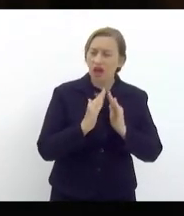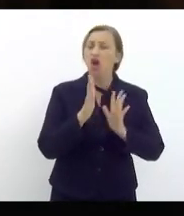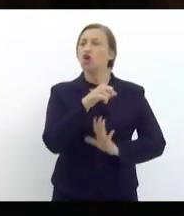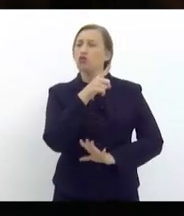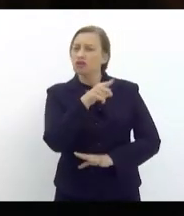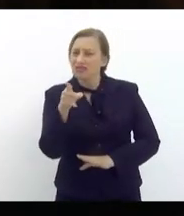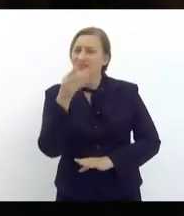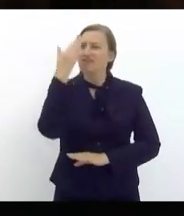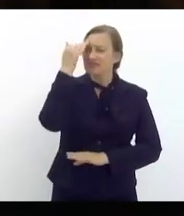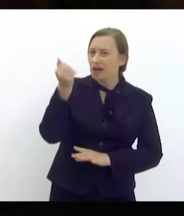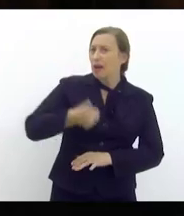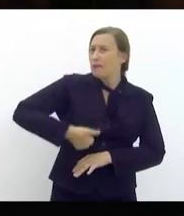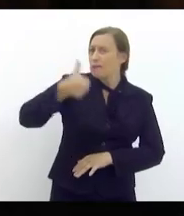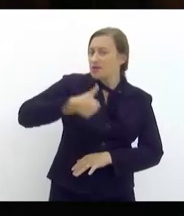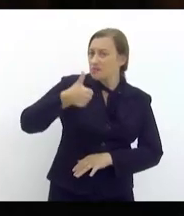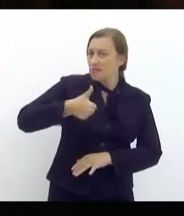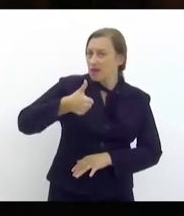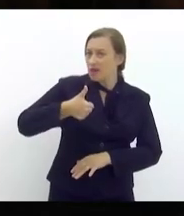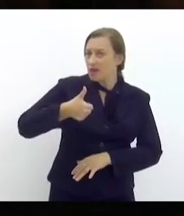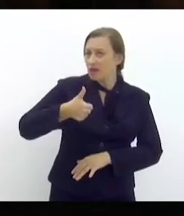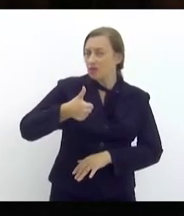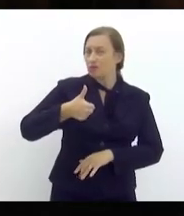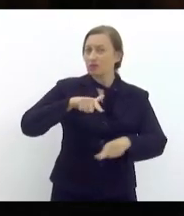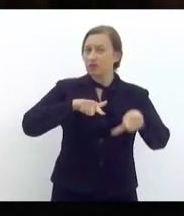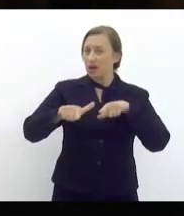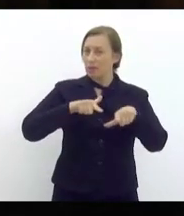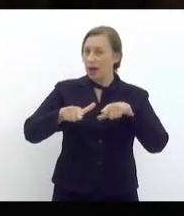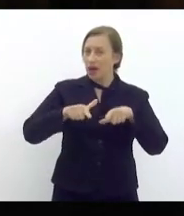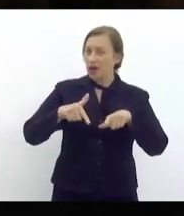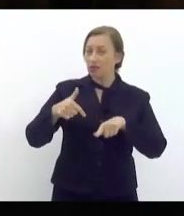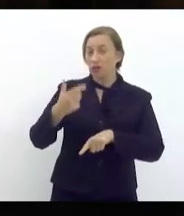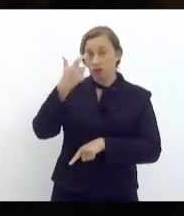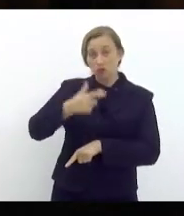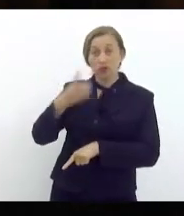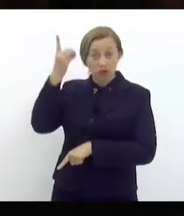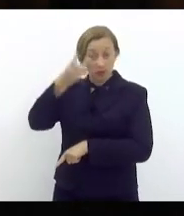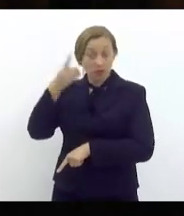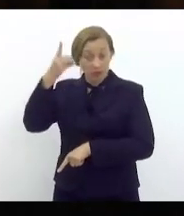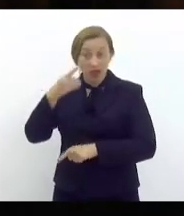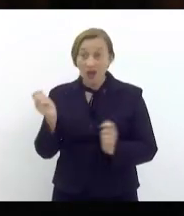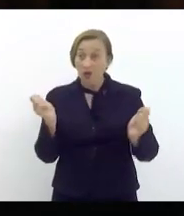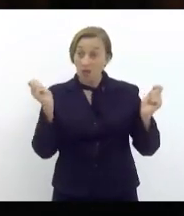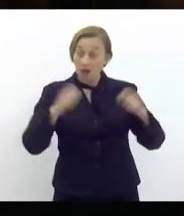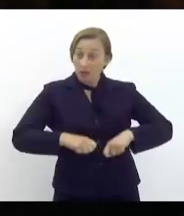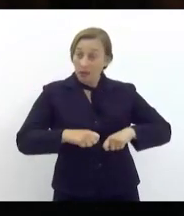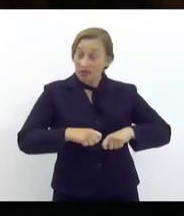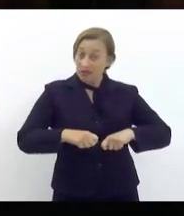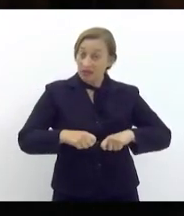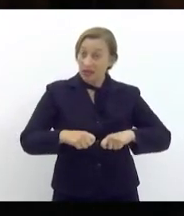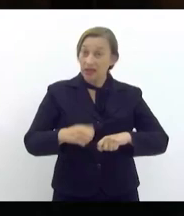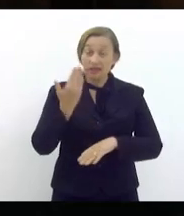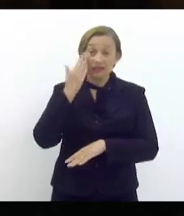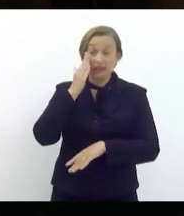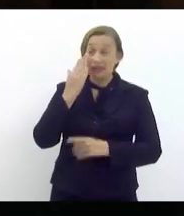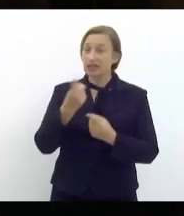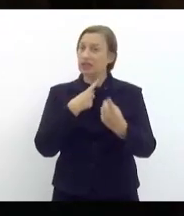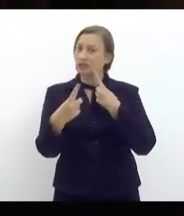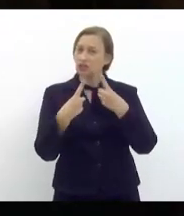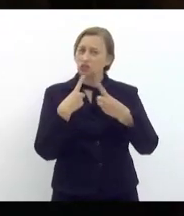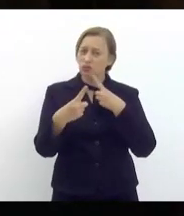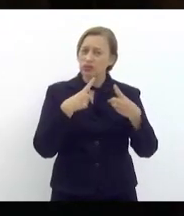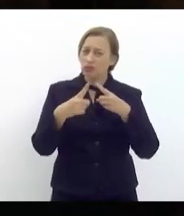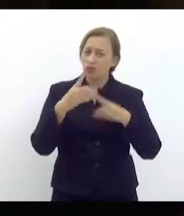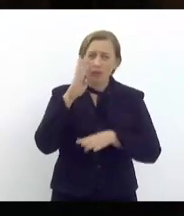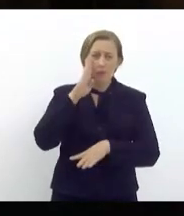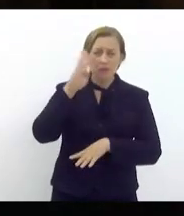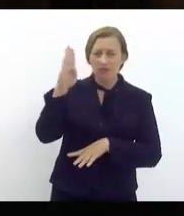sabem, é a primeira legislatura que acompanho na condição de deputada e, portanto, com capacidade de intervir na discussão daquilo que é